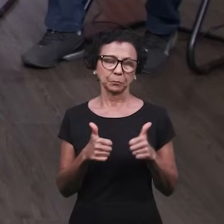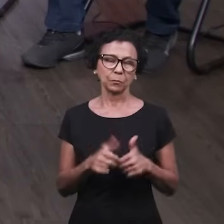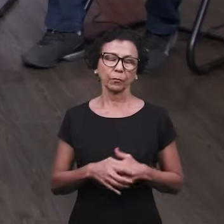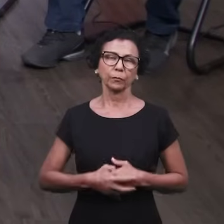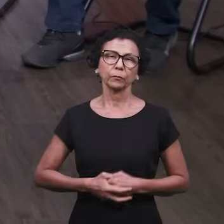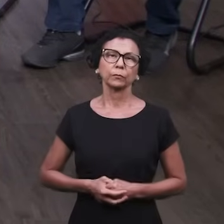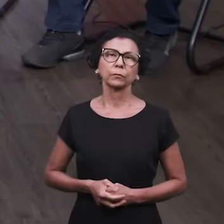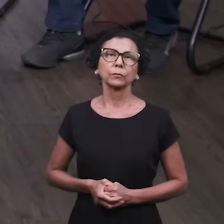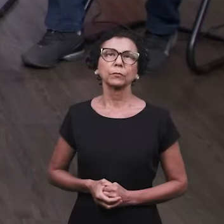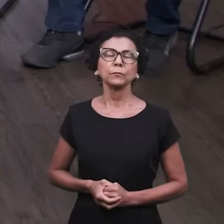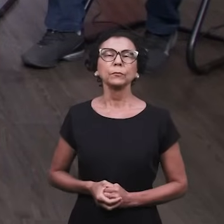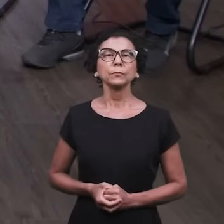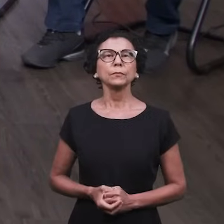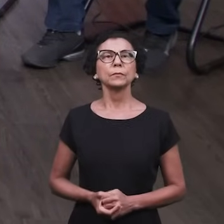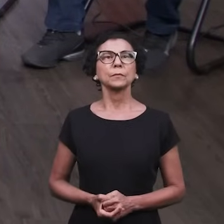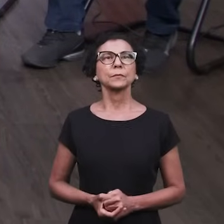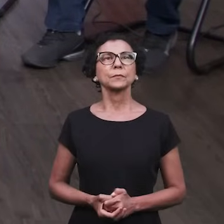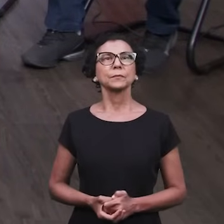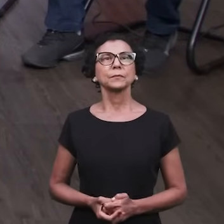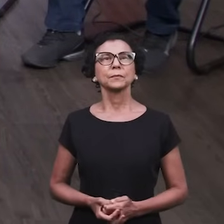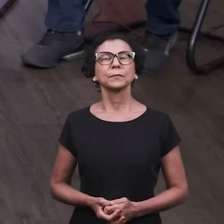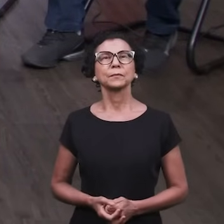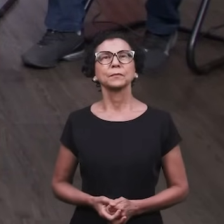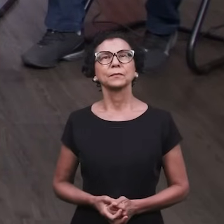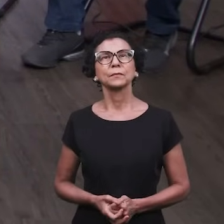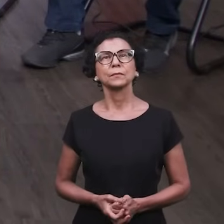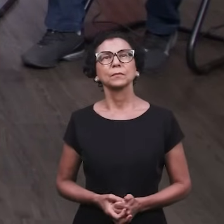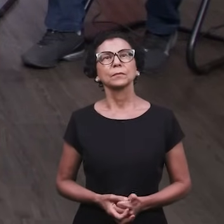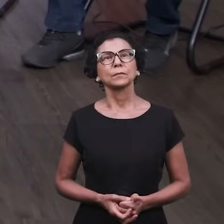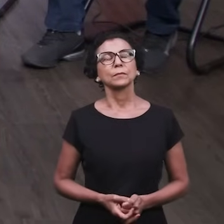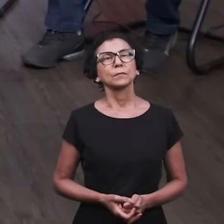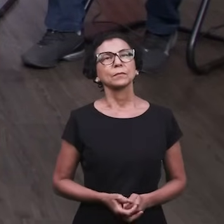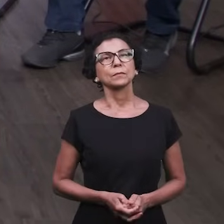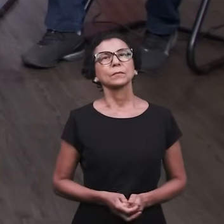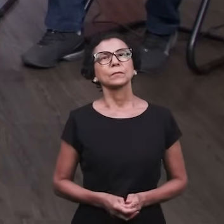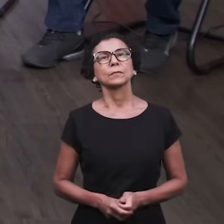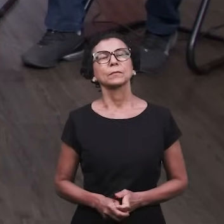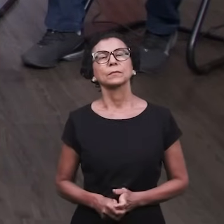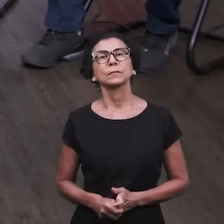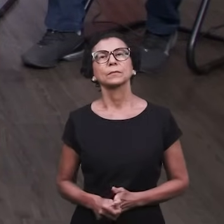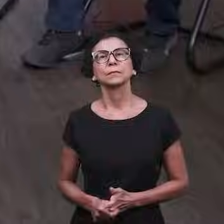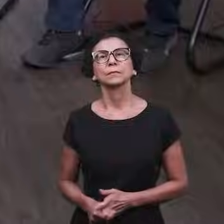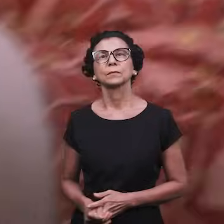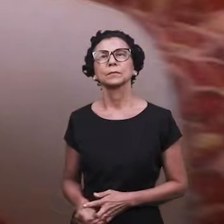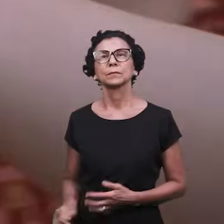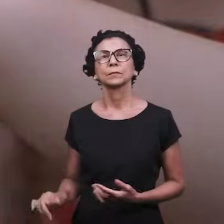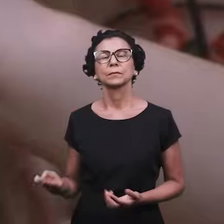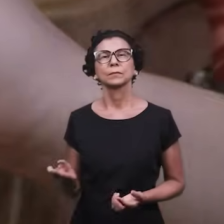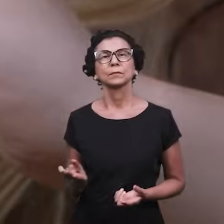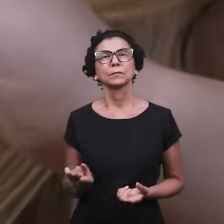vamos participar do último louvor e a gente já volta com os irmãos.